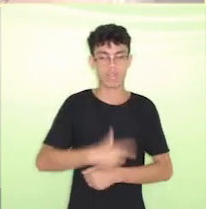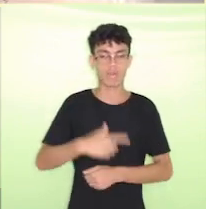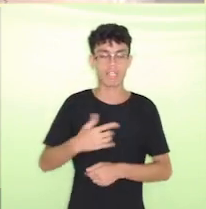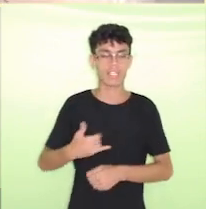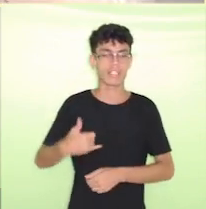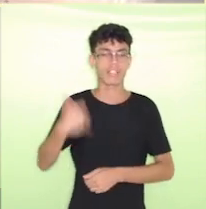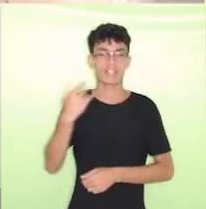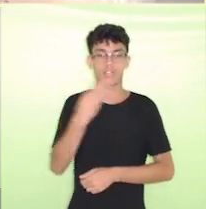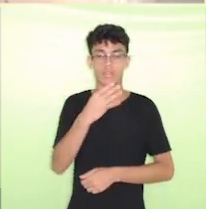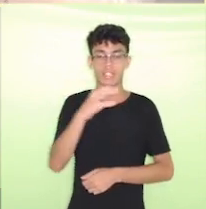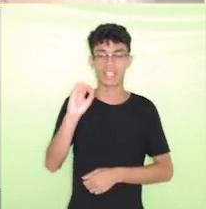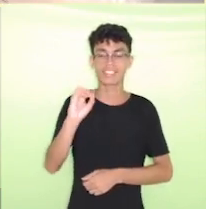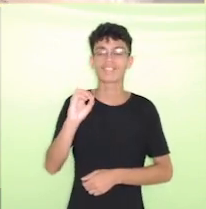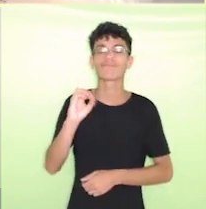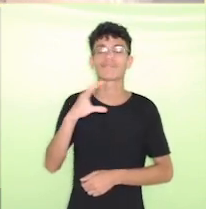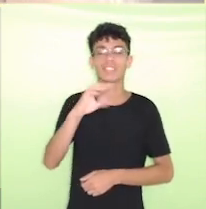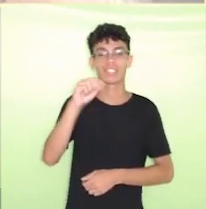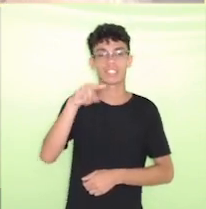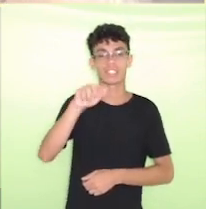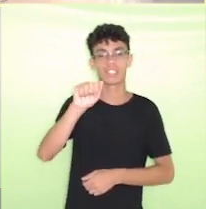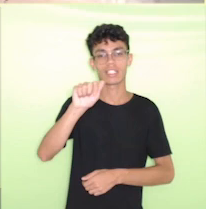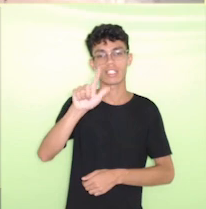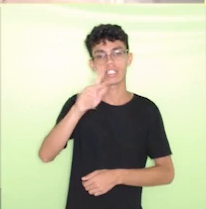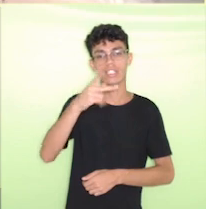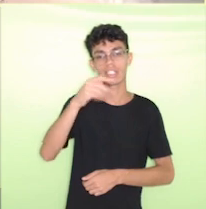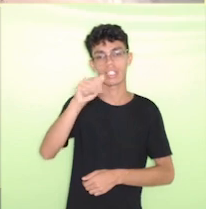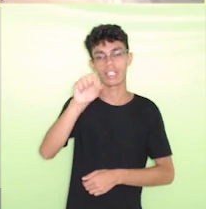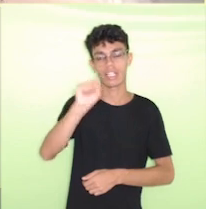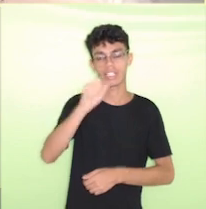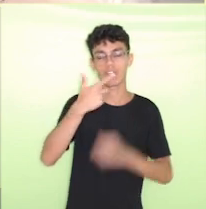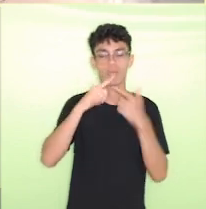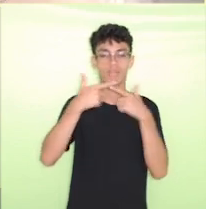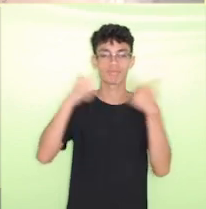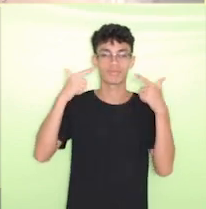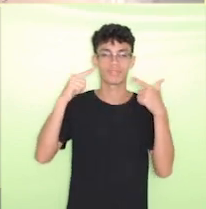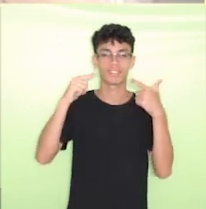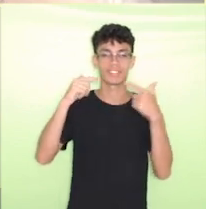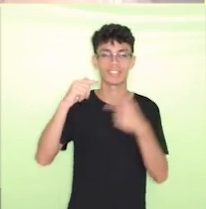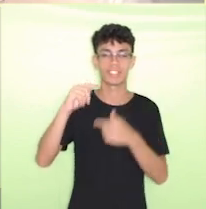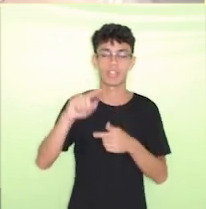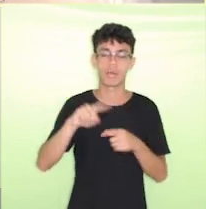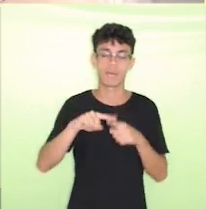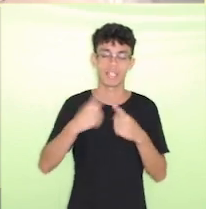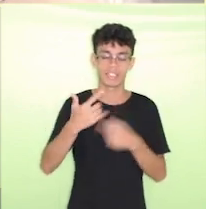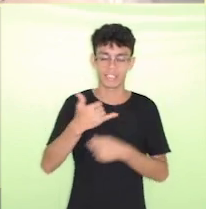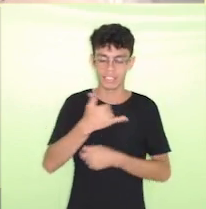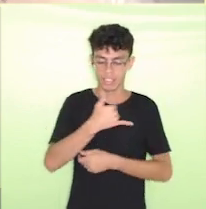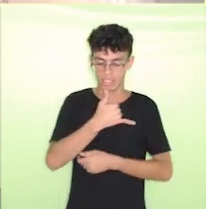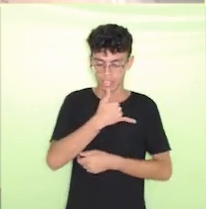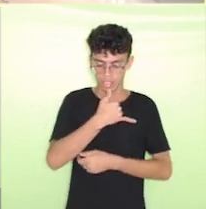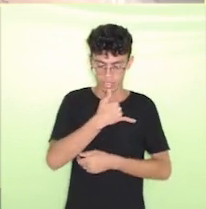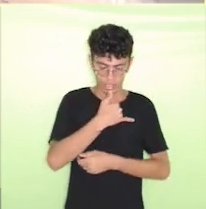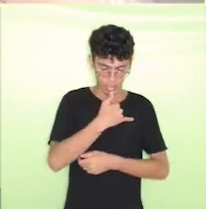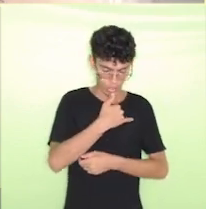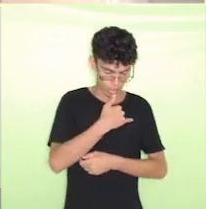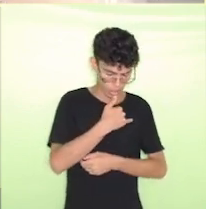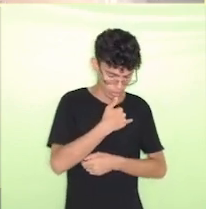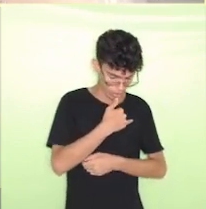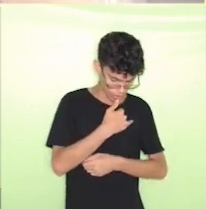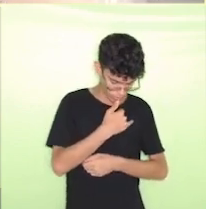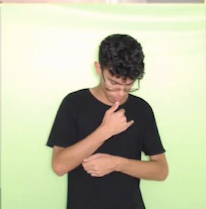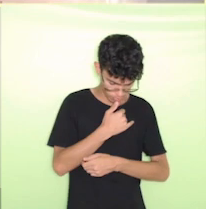seremos certamente uns canalhas. E deu risada. Mas estava triste também. Depois foi